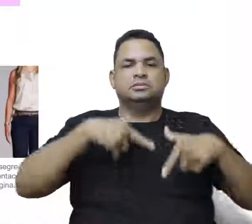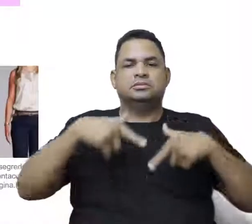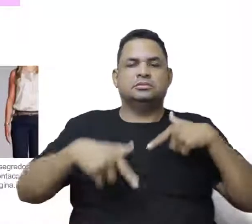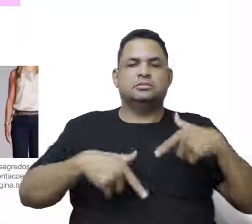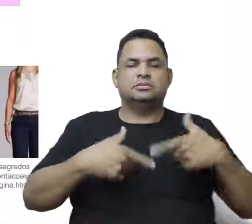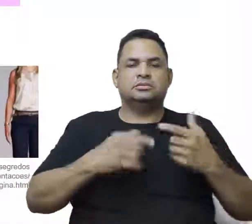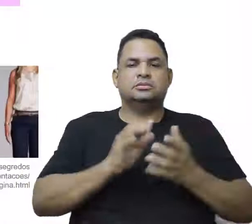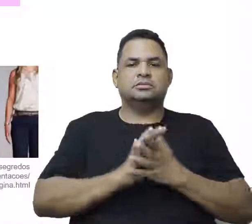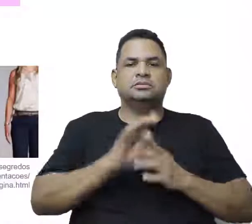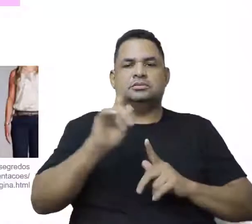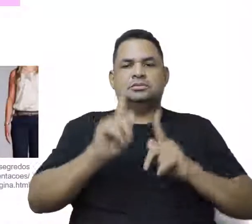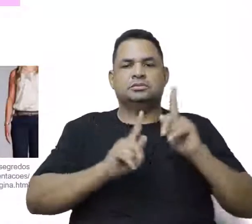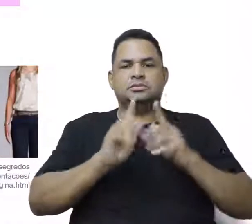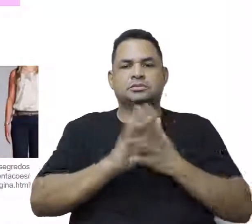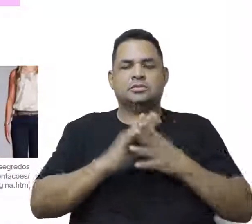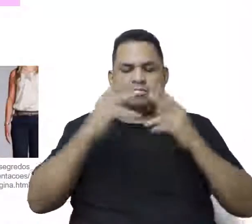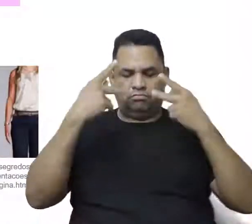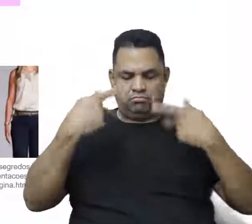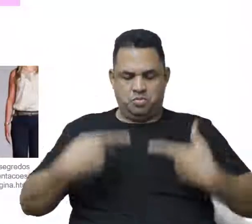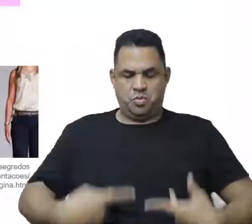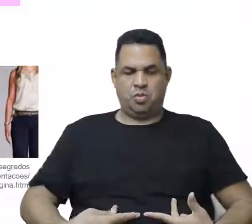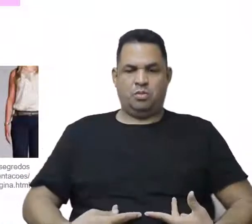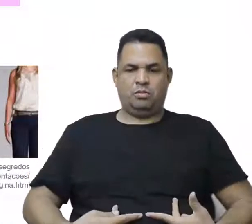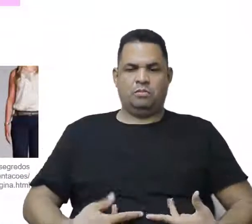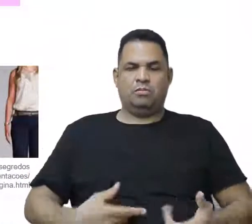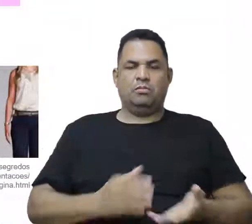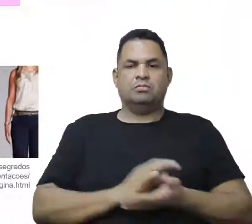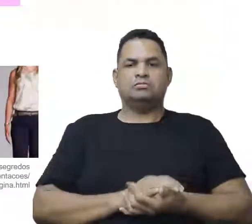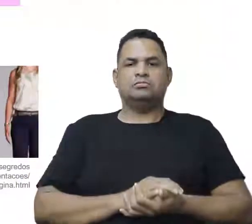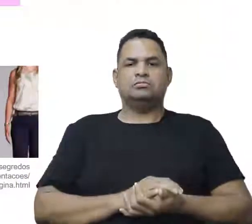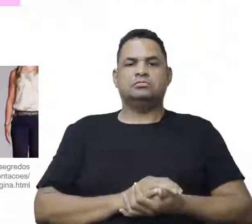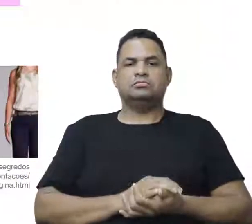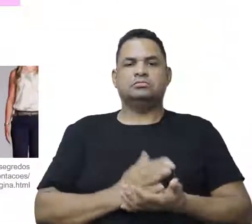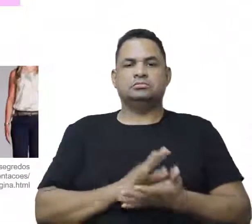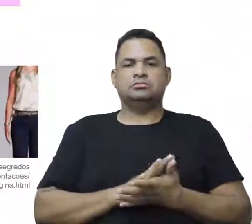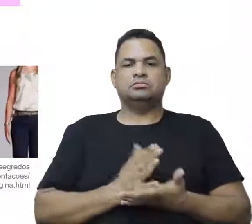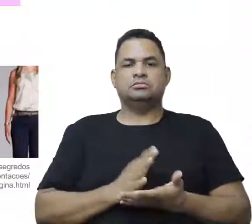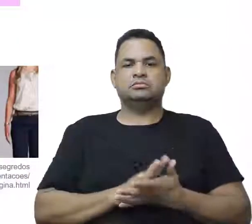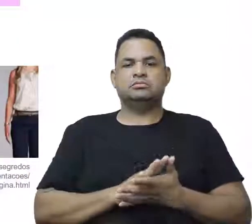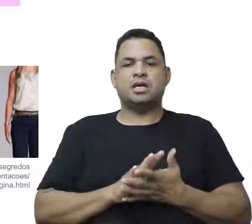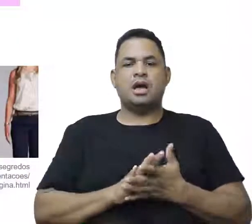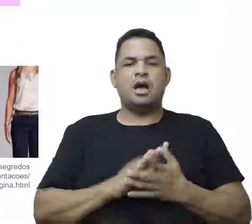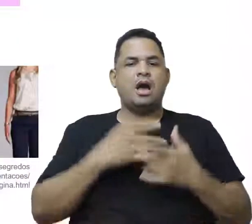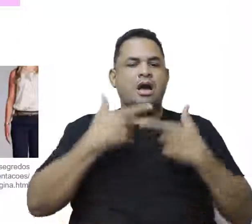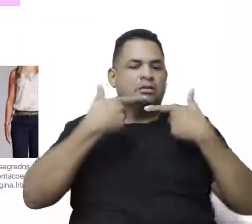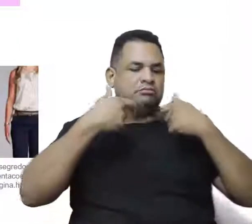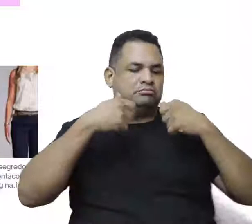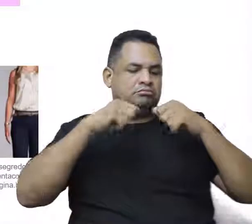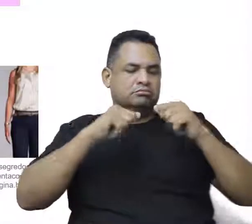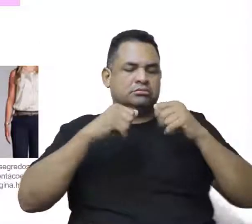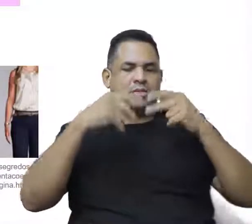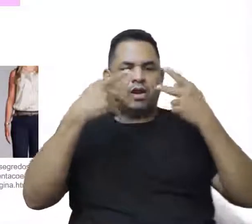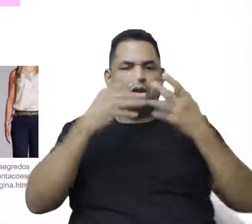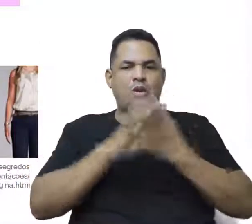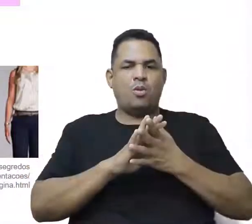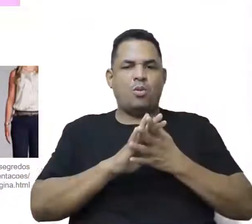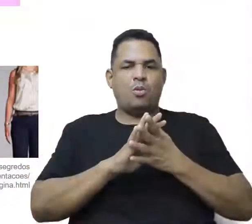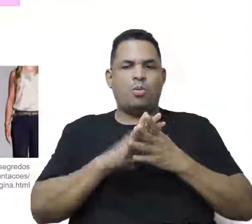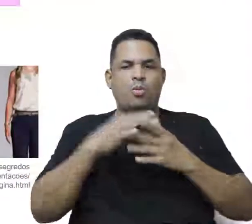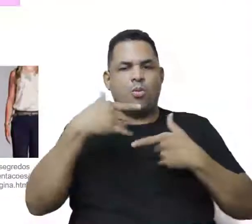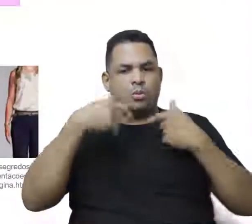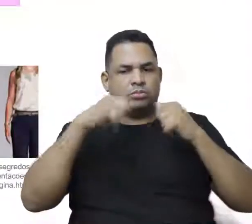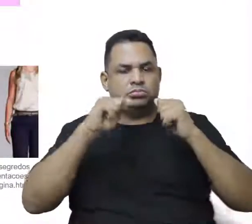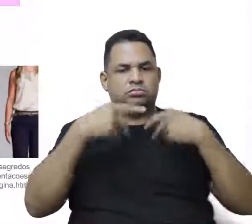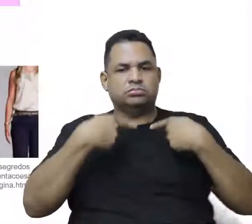trabalho, o gesto e a postura corporal, a abordagem e essa linguagem do corpo vão ser